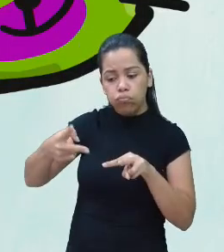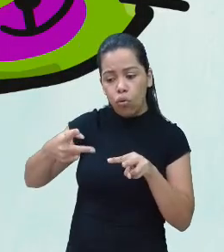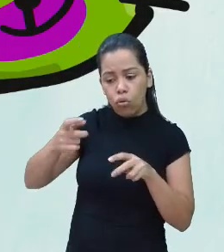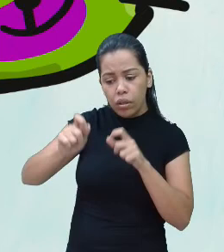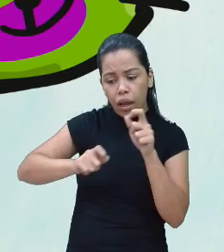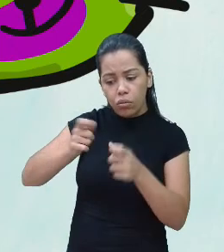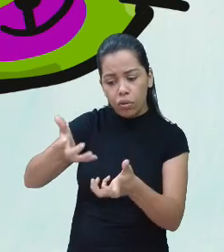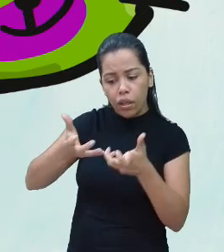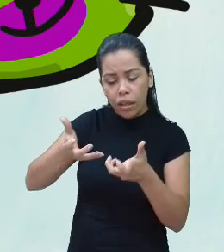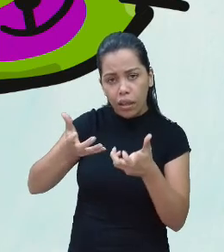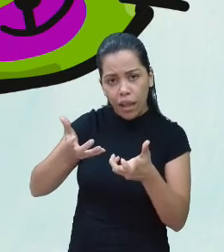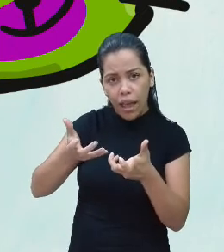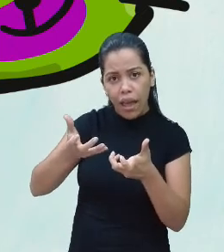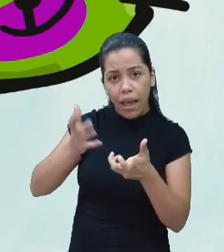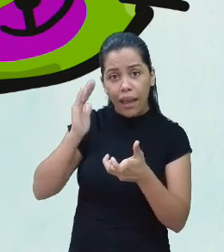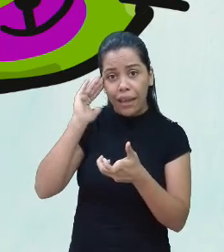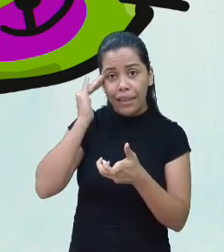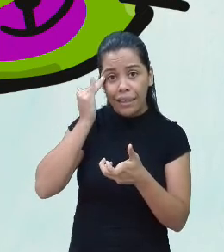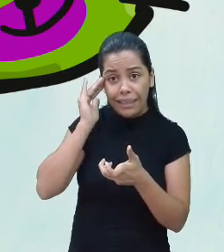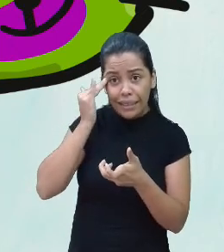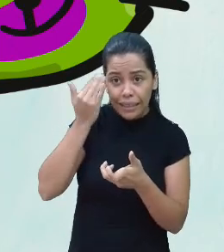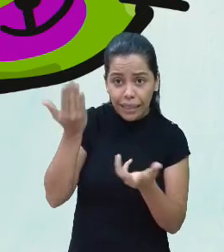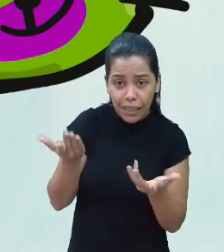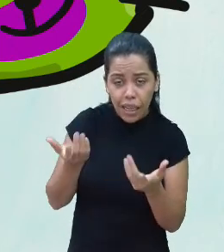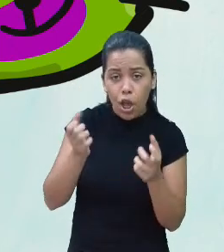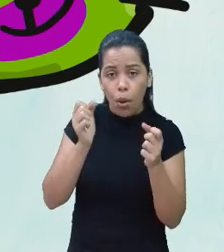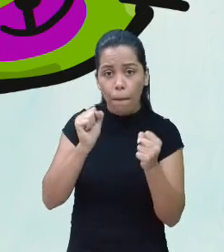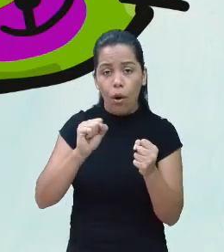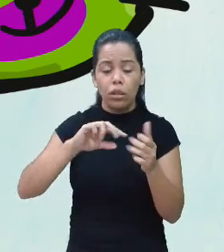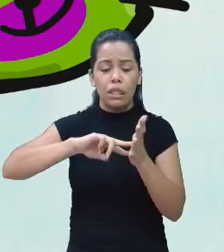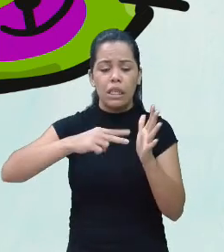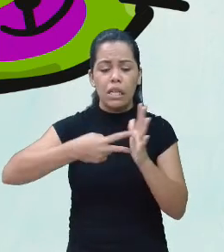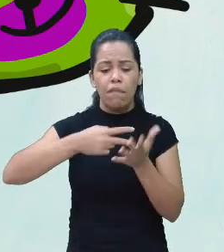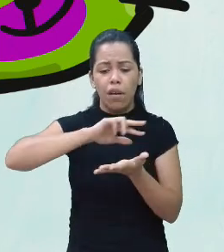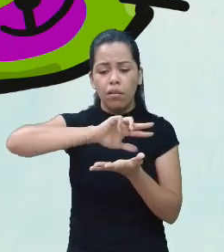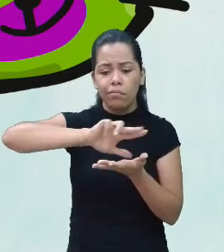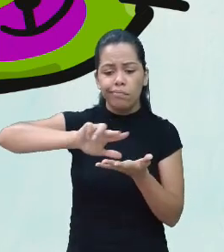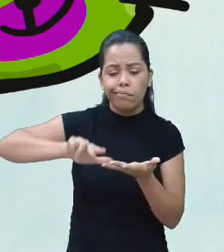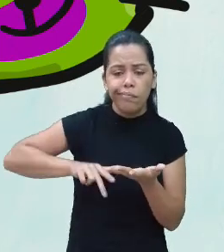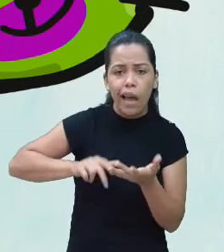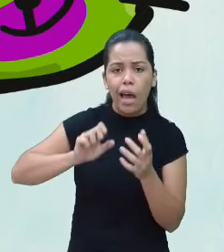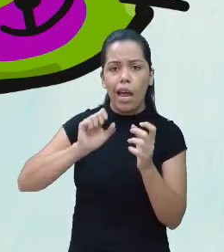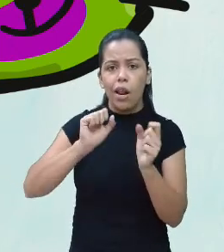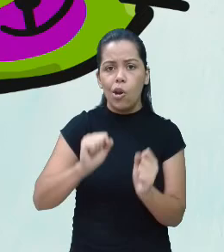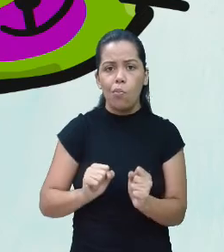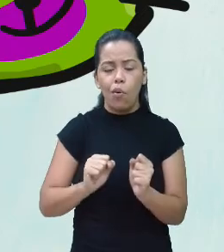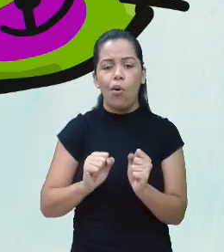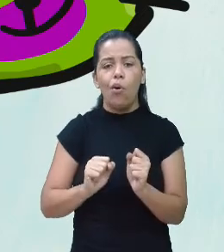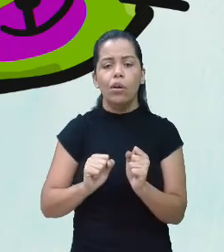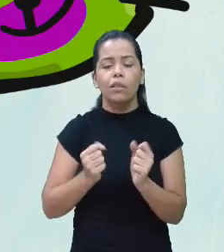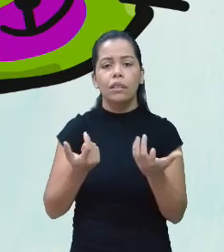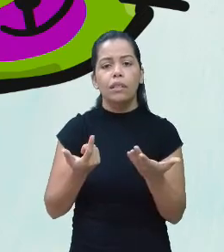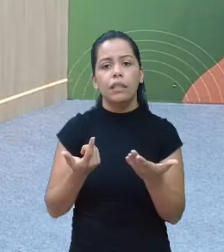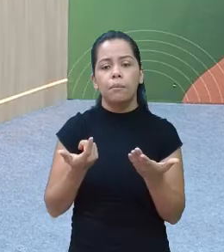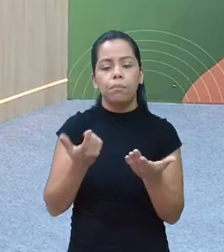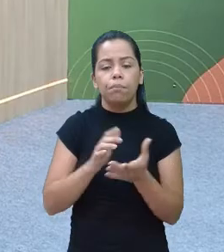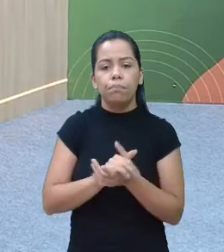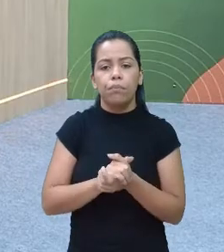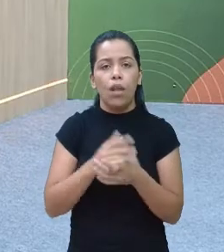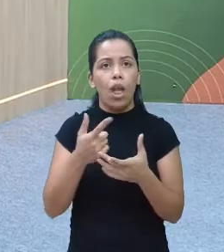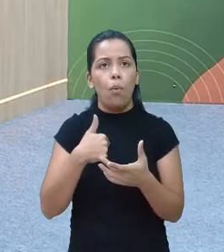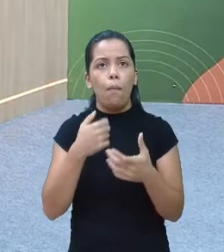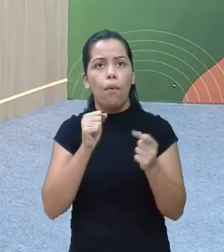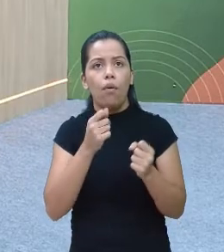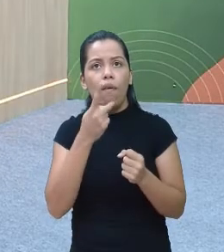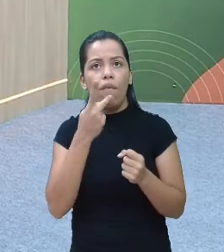O uso de palavra ou frase de sentido diverso ou oposto ao que deveria ser empregado para definir ou denominar algo. Então, eu posso dizer, você